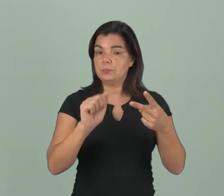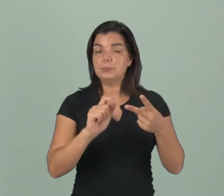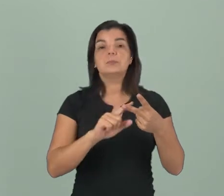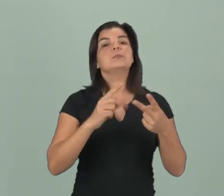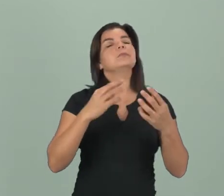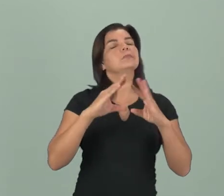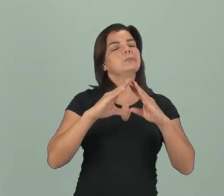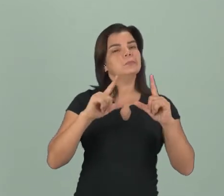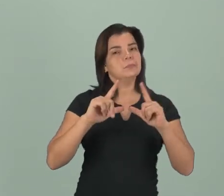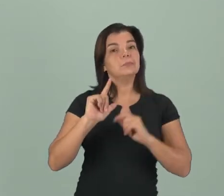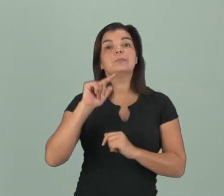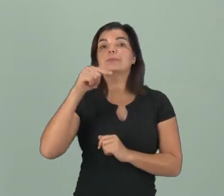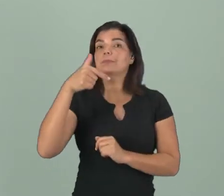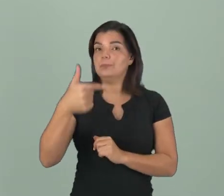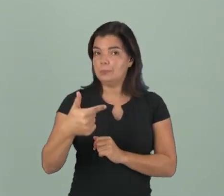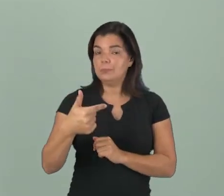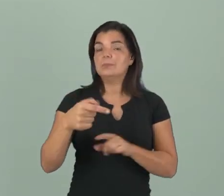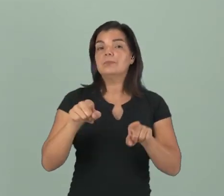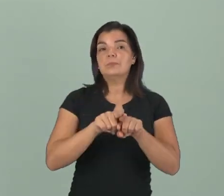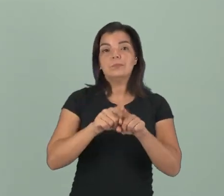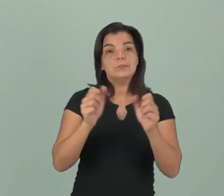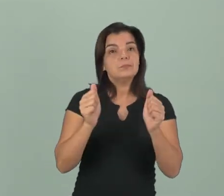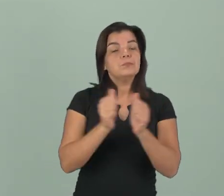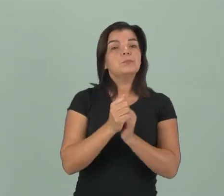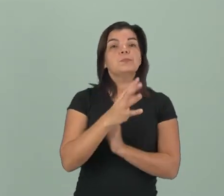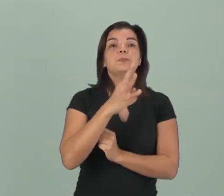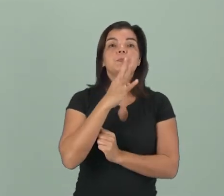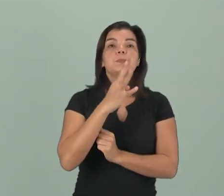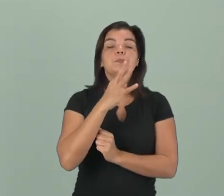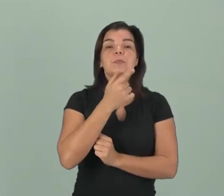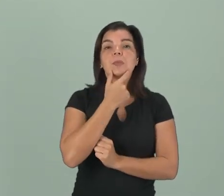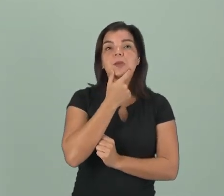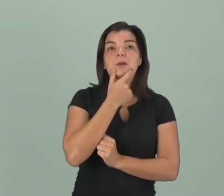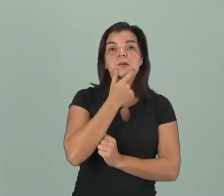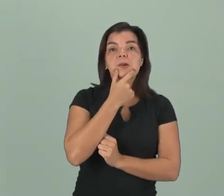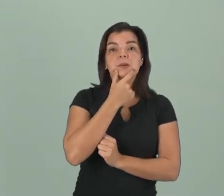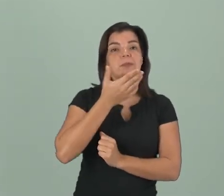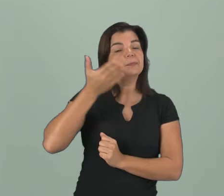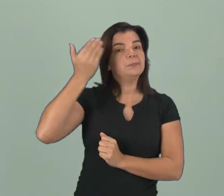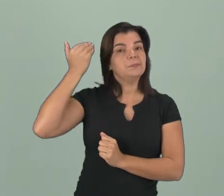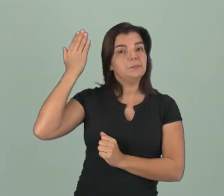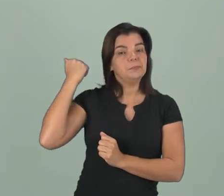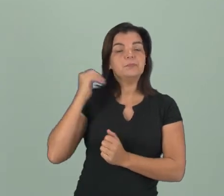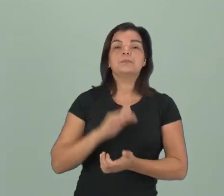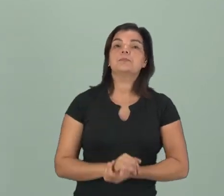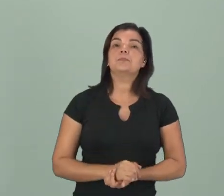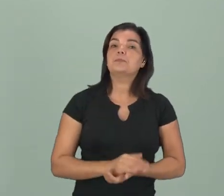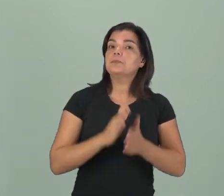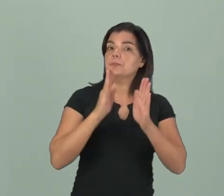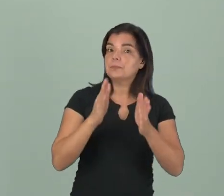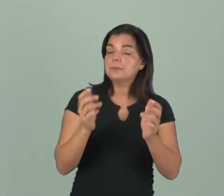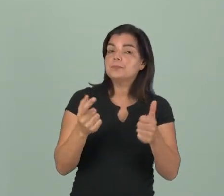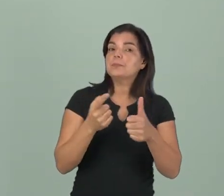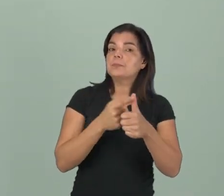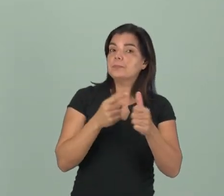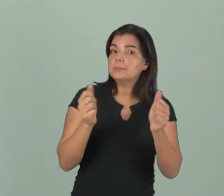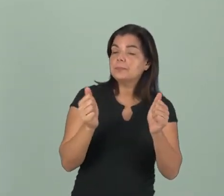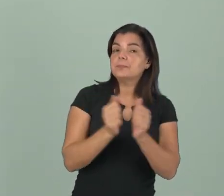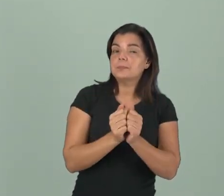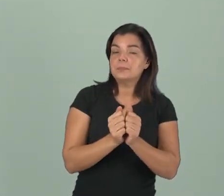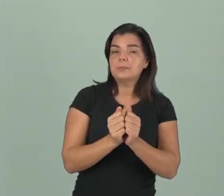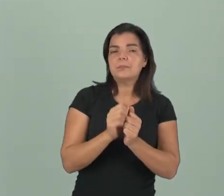existem outros dialetos também vou vírus essa junção ficou conhecido como o inglês antigo e já nessa primeira junção